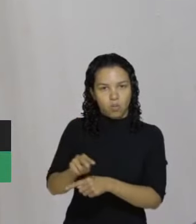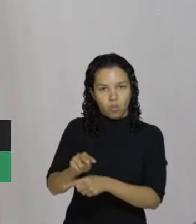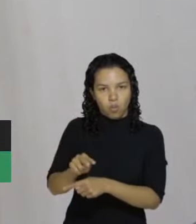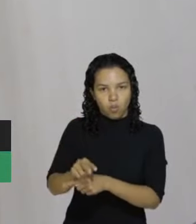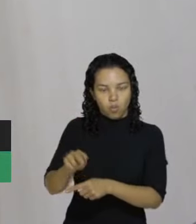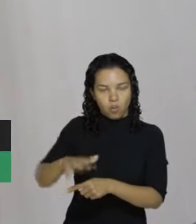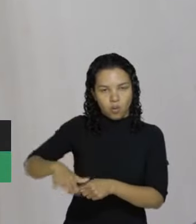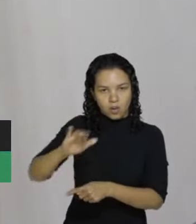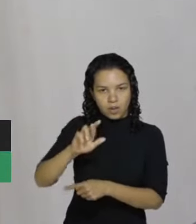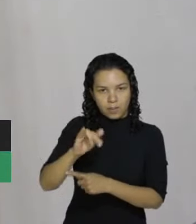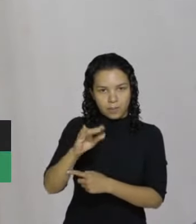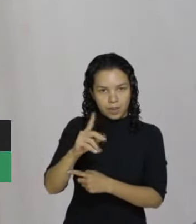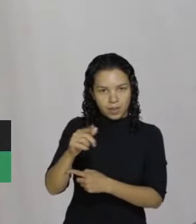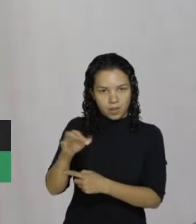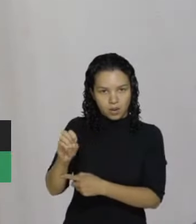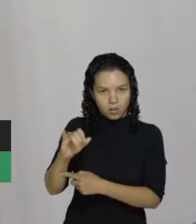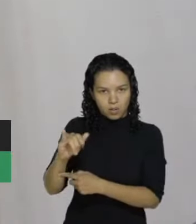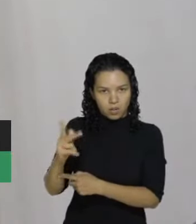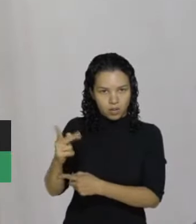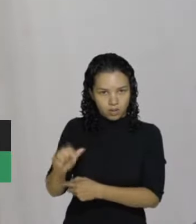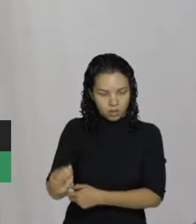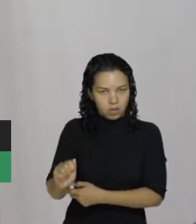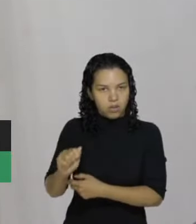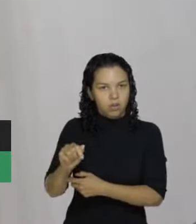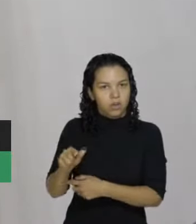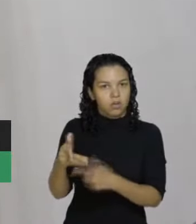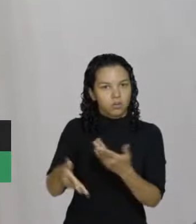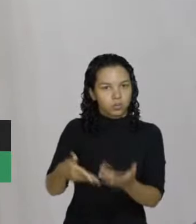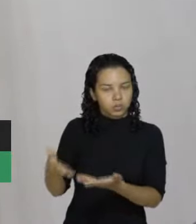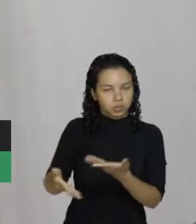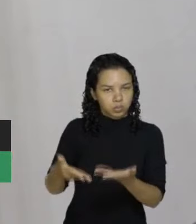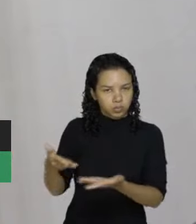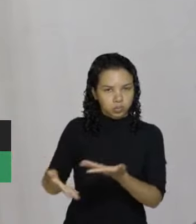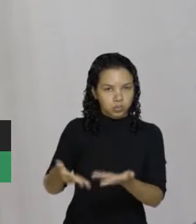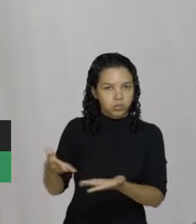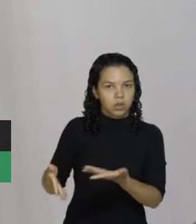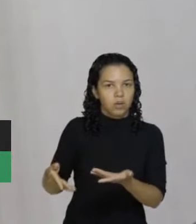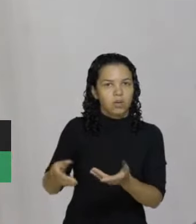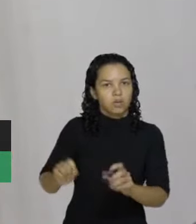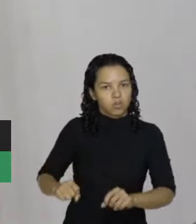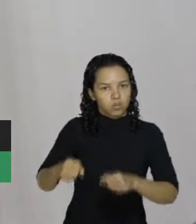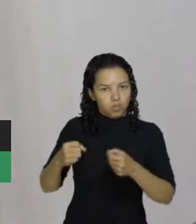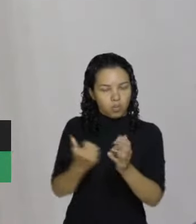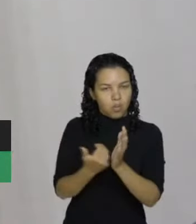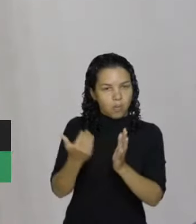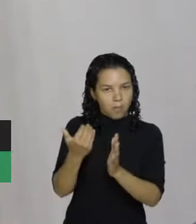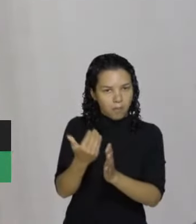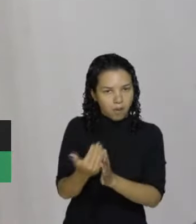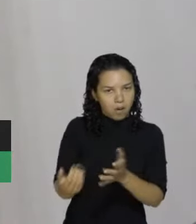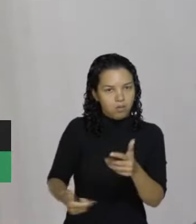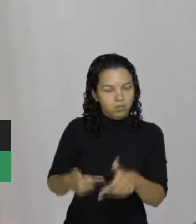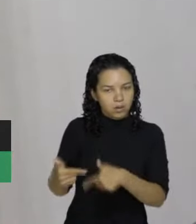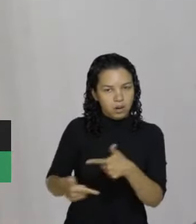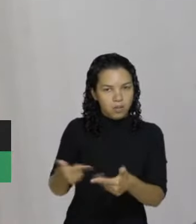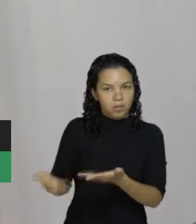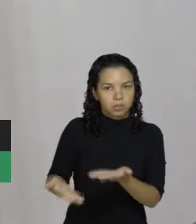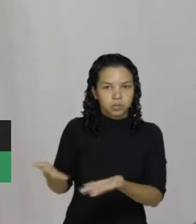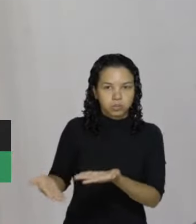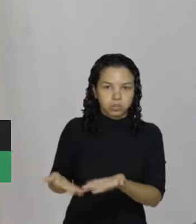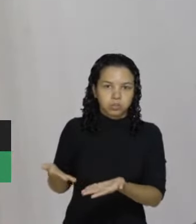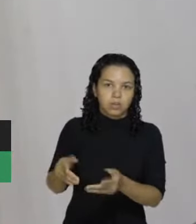nos trouxe essa demanda e não mediu esforços para que o sucesso do cultivo acontecesse. Também a importância de pessoas